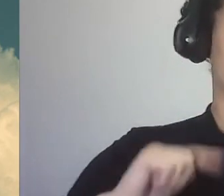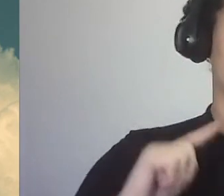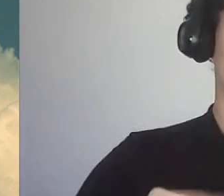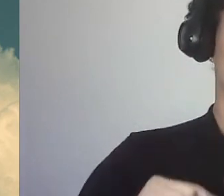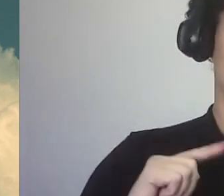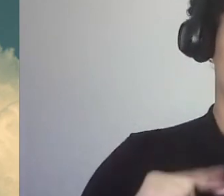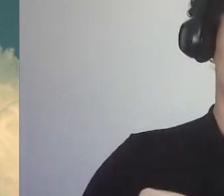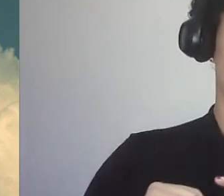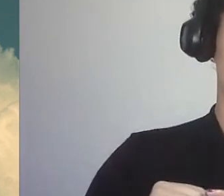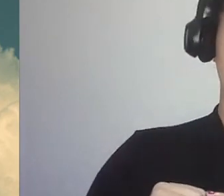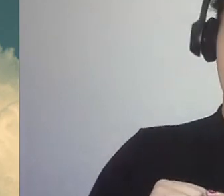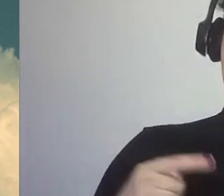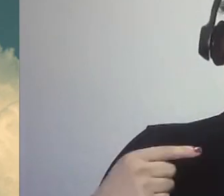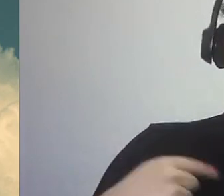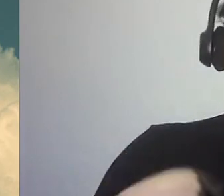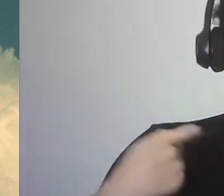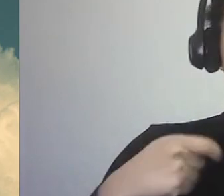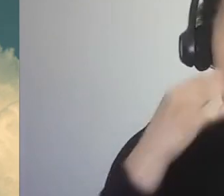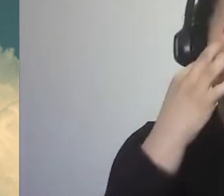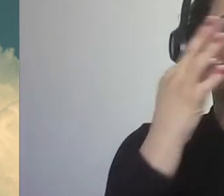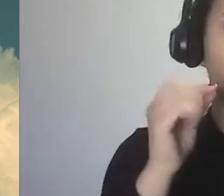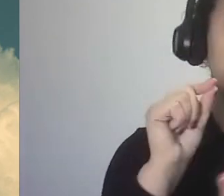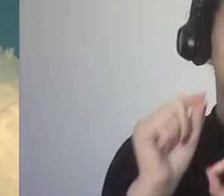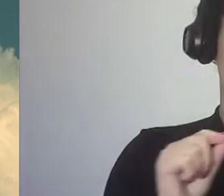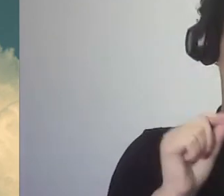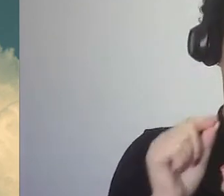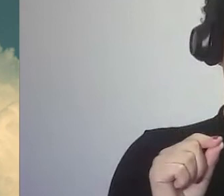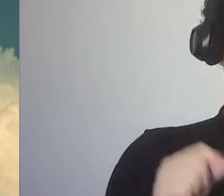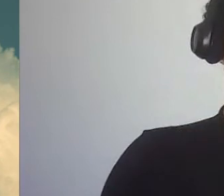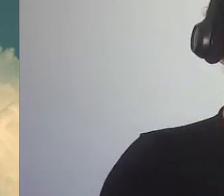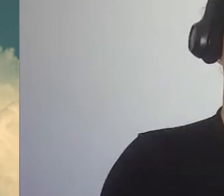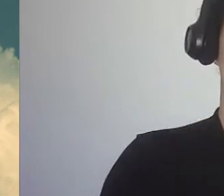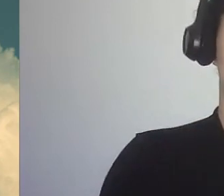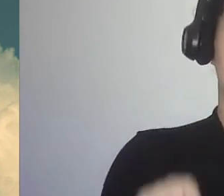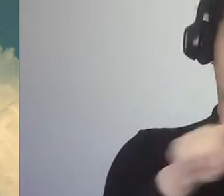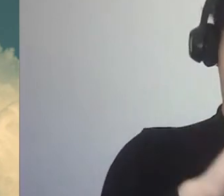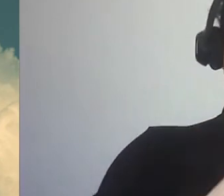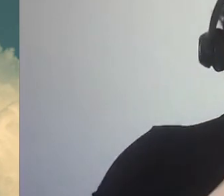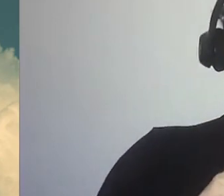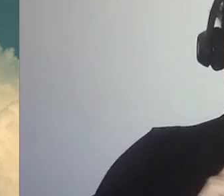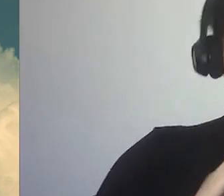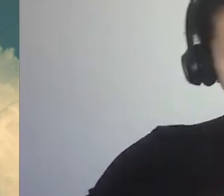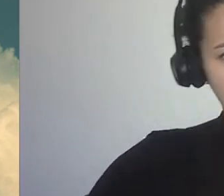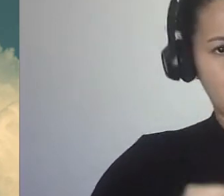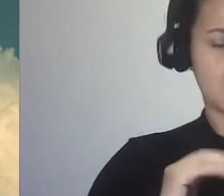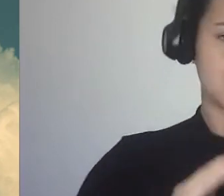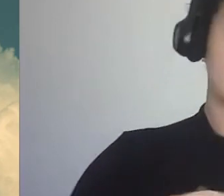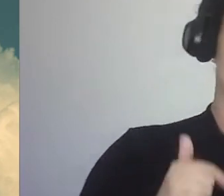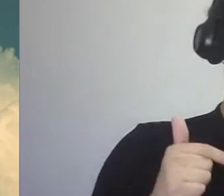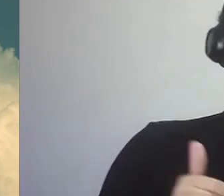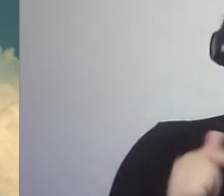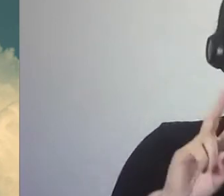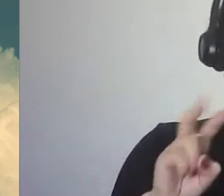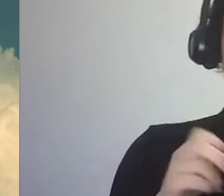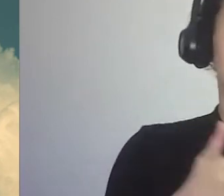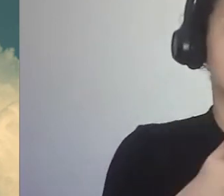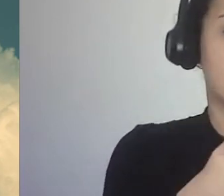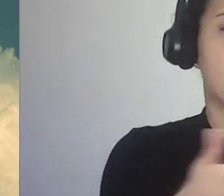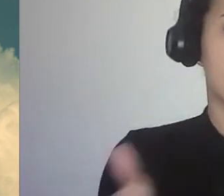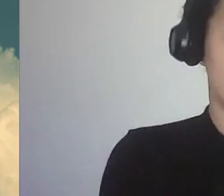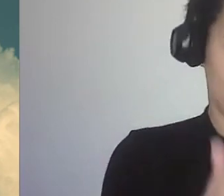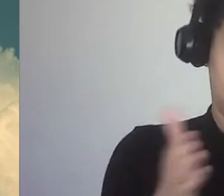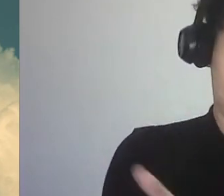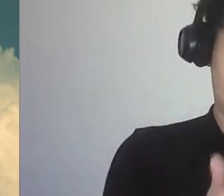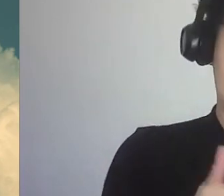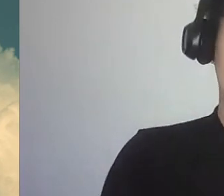ou se atentar aos que vocês têm alguma prática faz um e olha eu tava assim uma